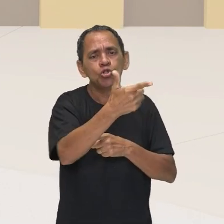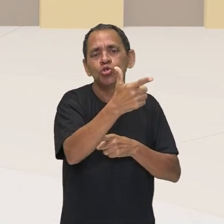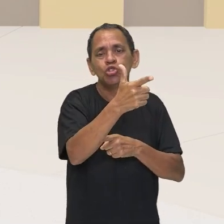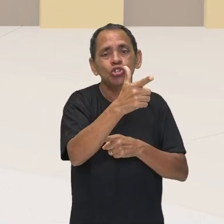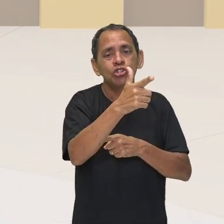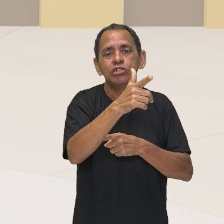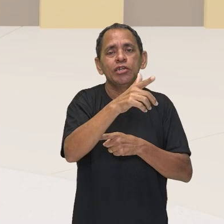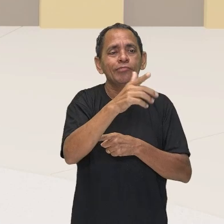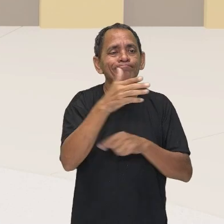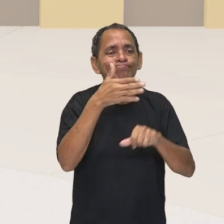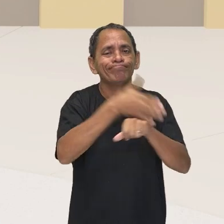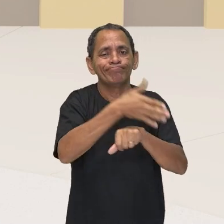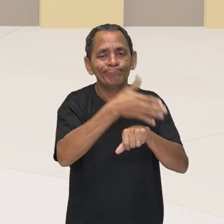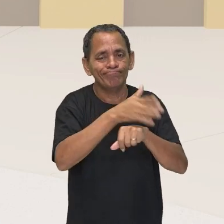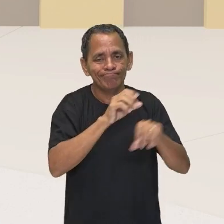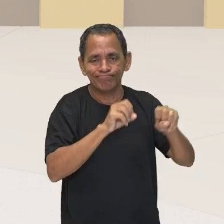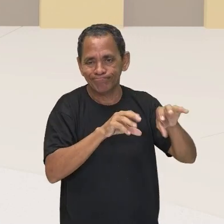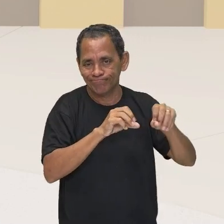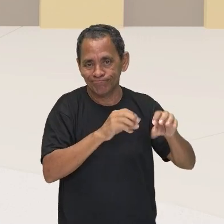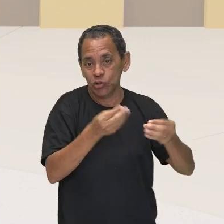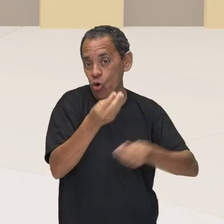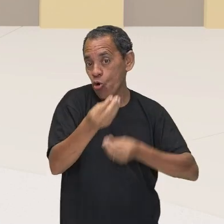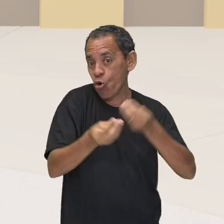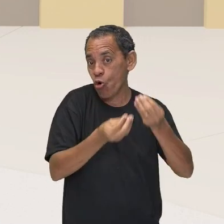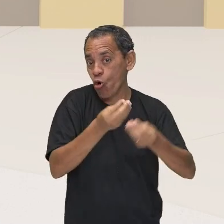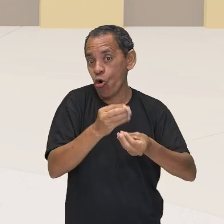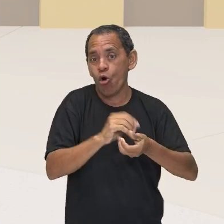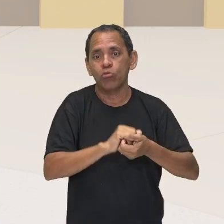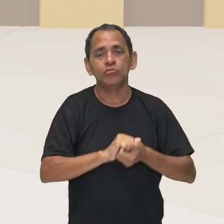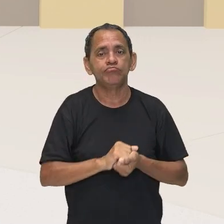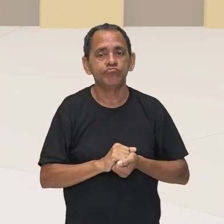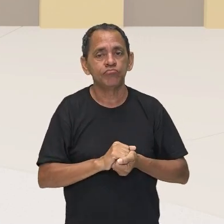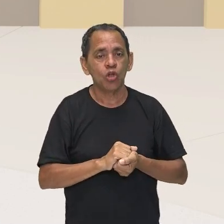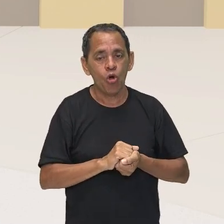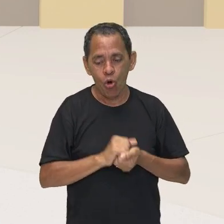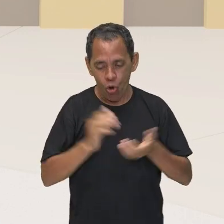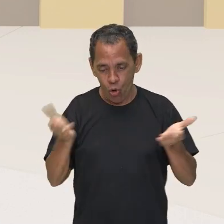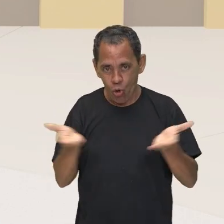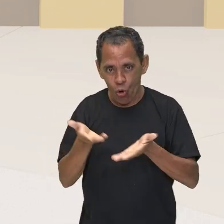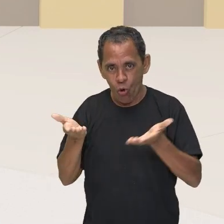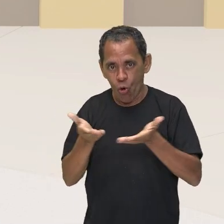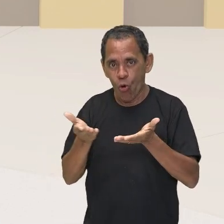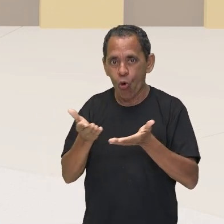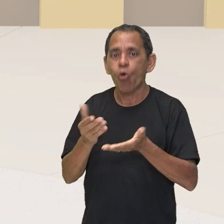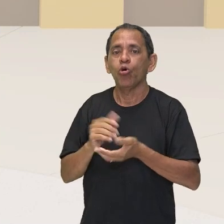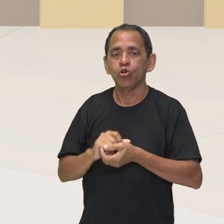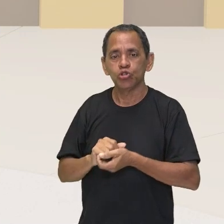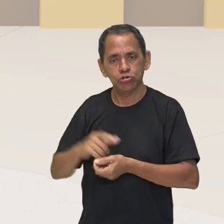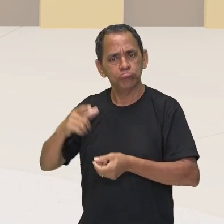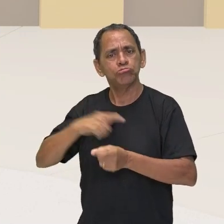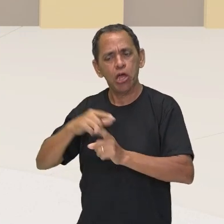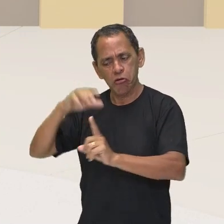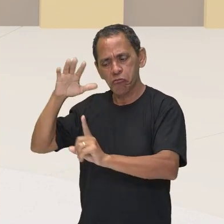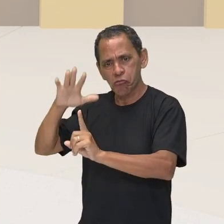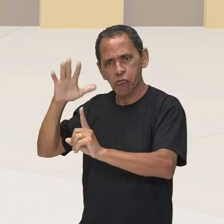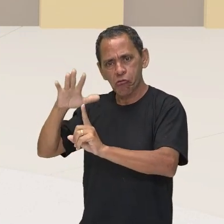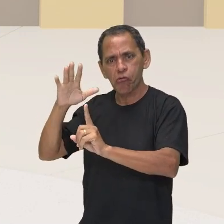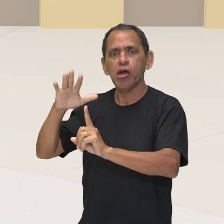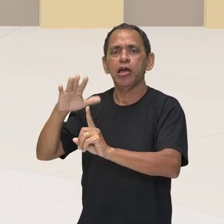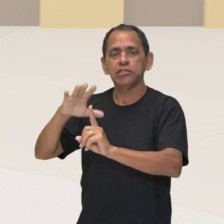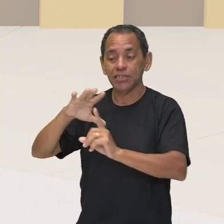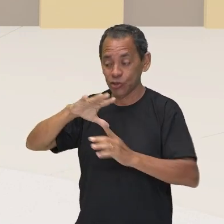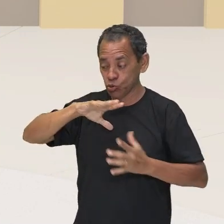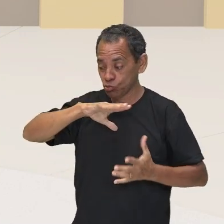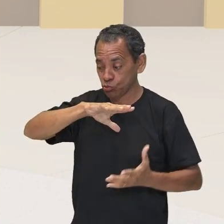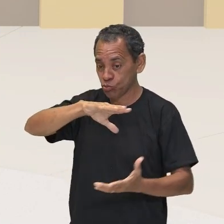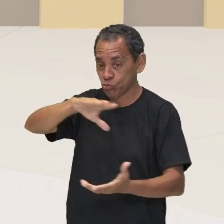tinha acesso à educação, a ser considerada uma das pessoas mais influentes do mundo